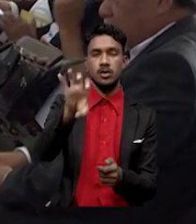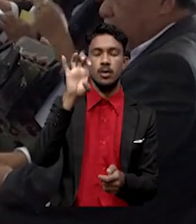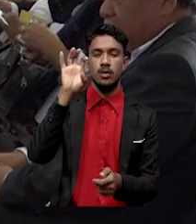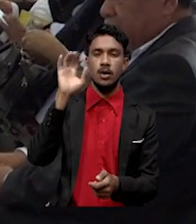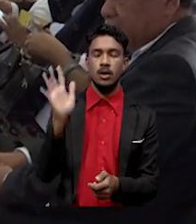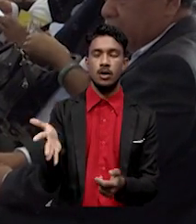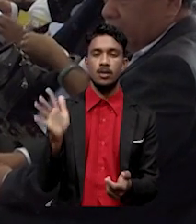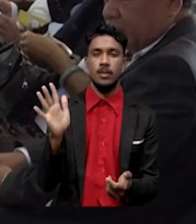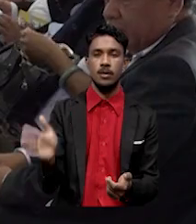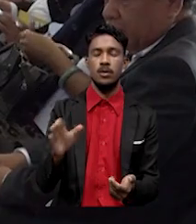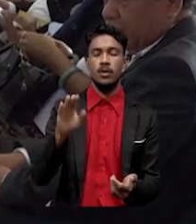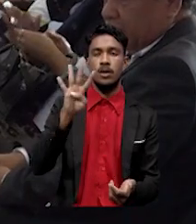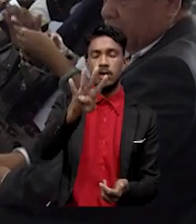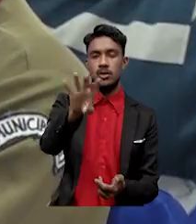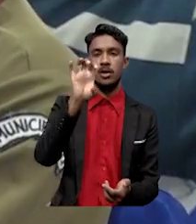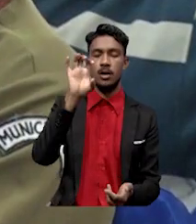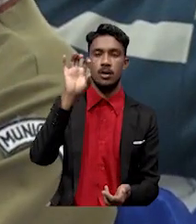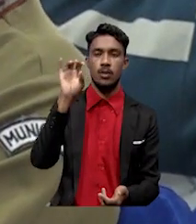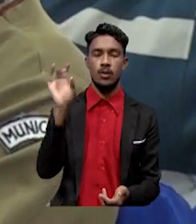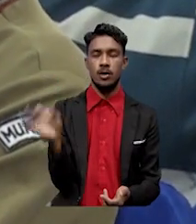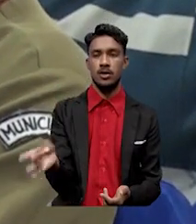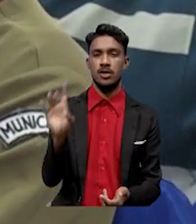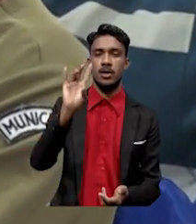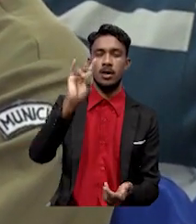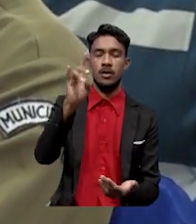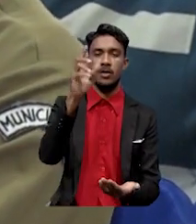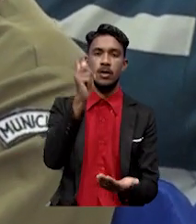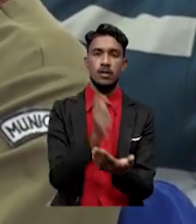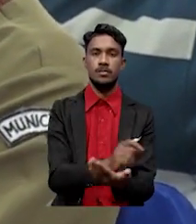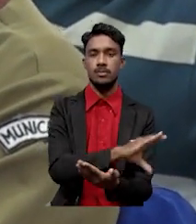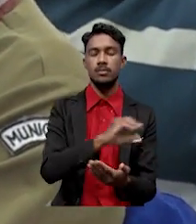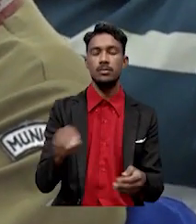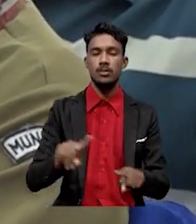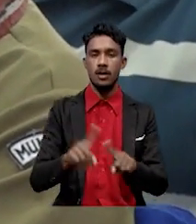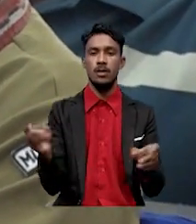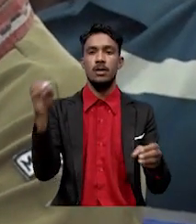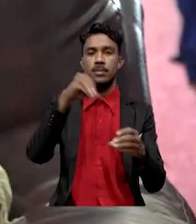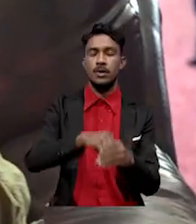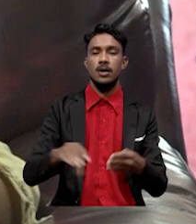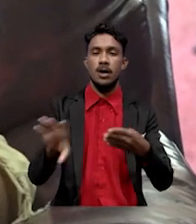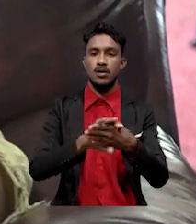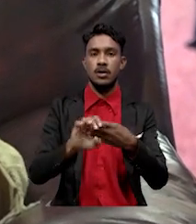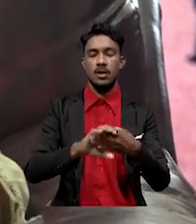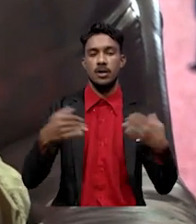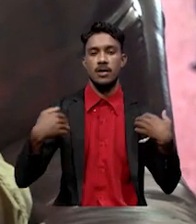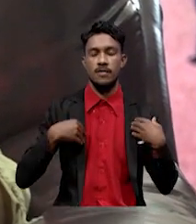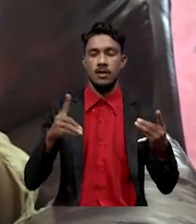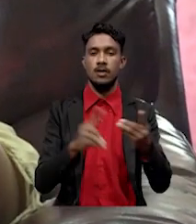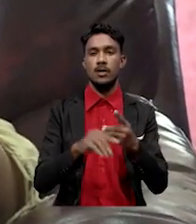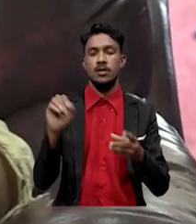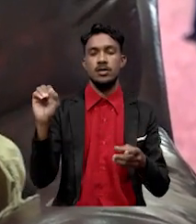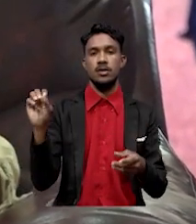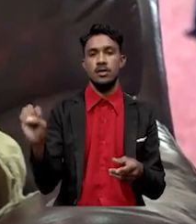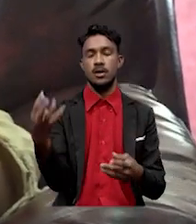sat walu nulu resing hitu. Mas bem, foi concluir recenseamento eleitoral e a lorong sanulu resinghat fulang